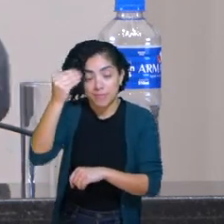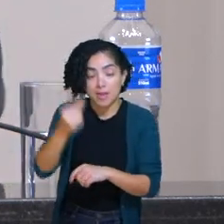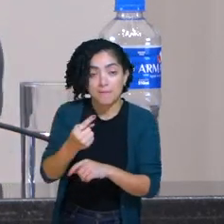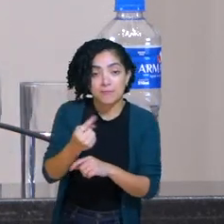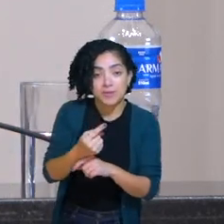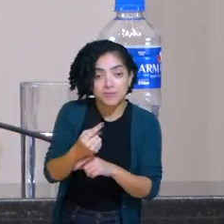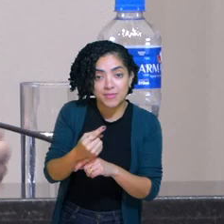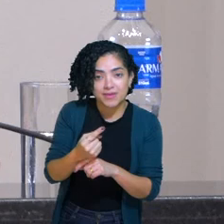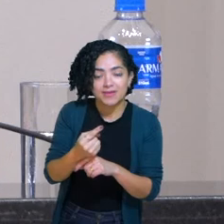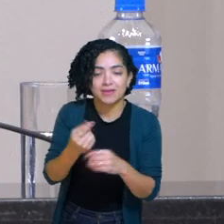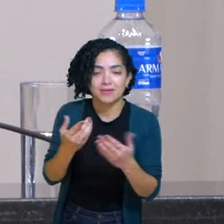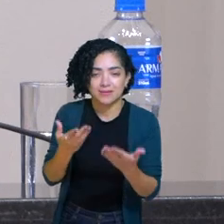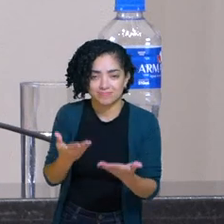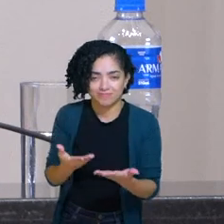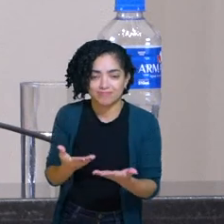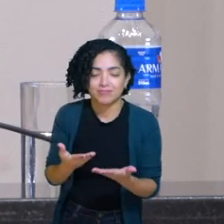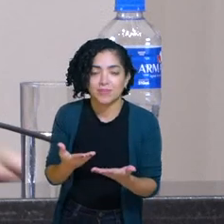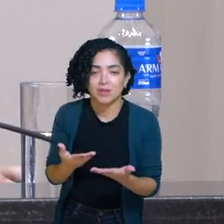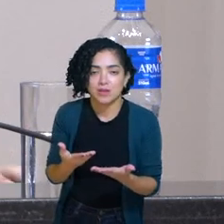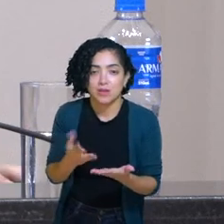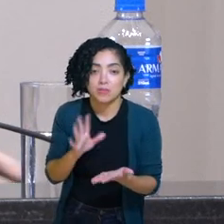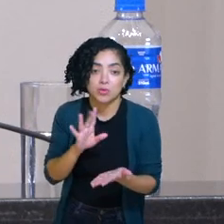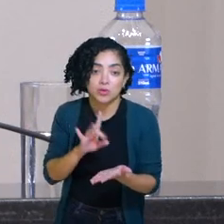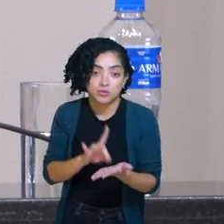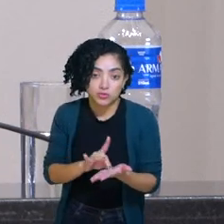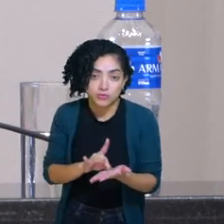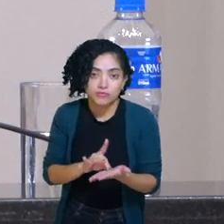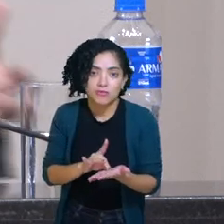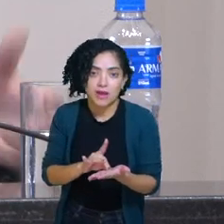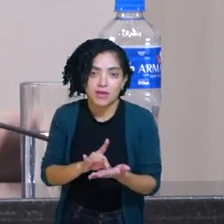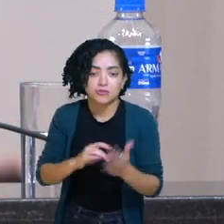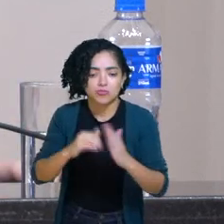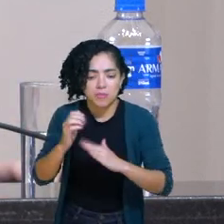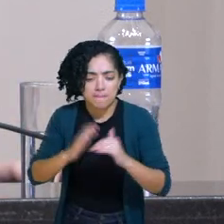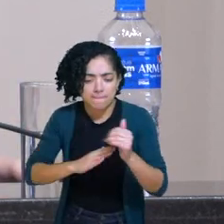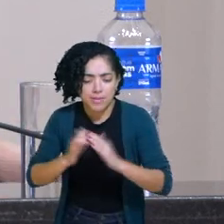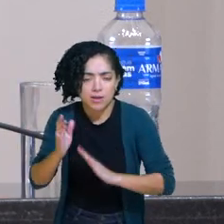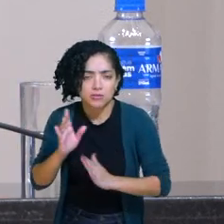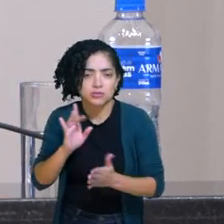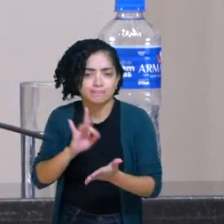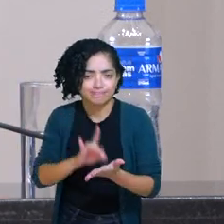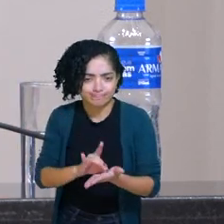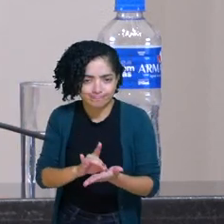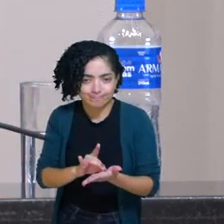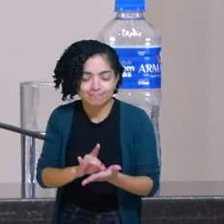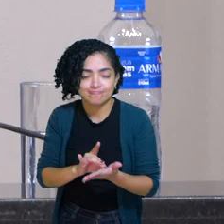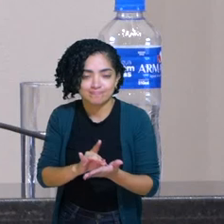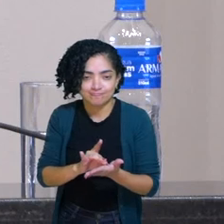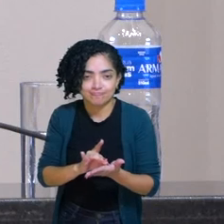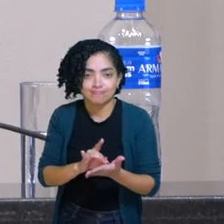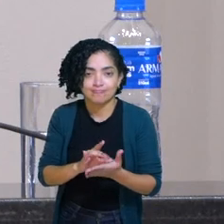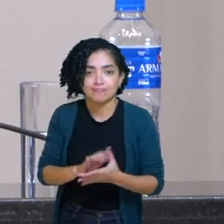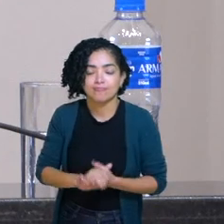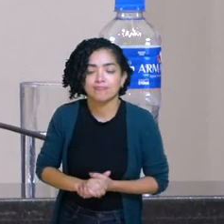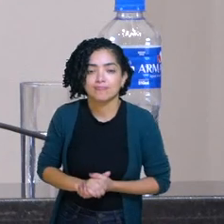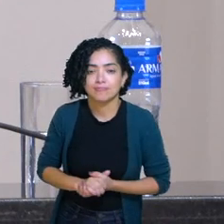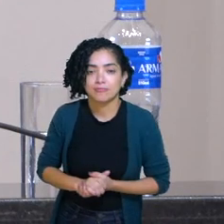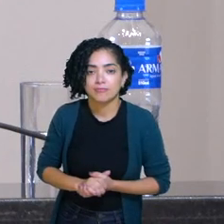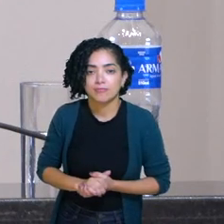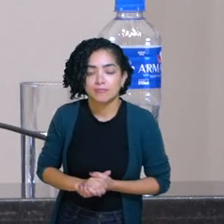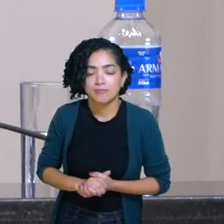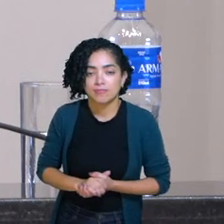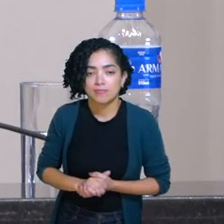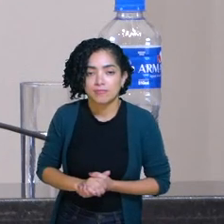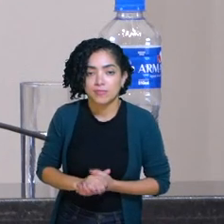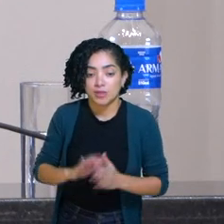eh para para para que de fato haja uma prática mais sólida né no contexto da educação eh